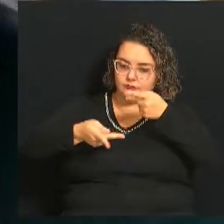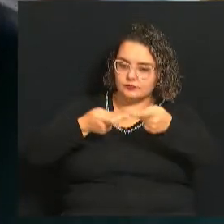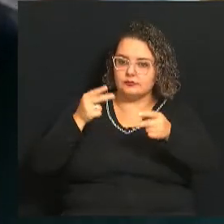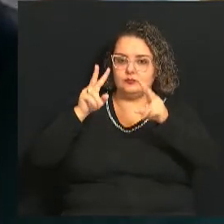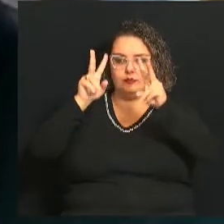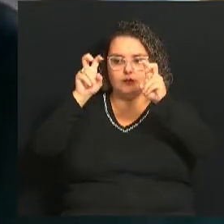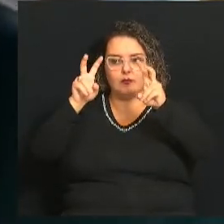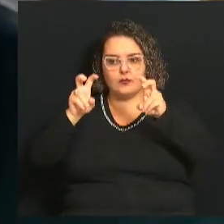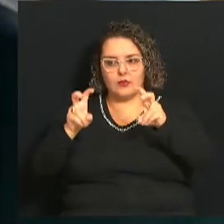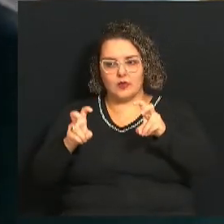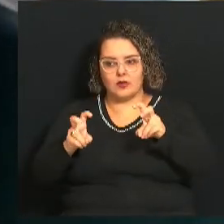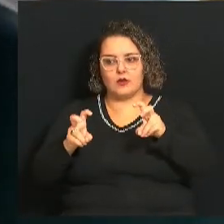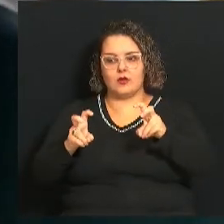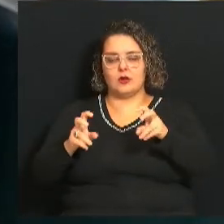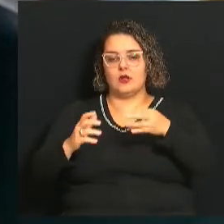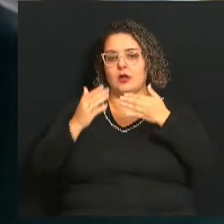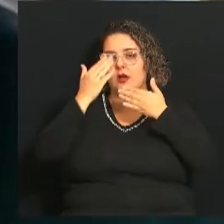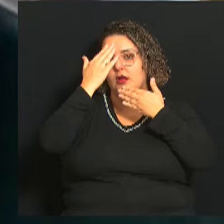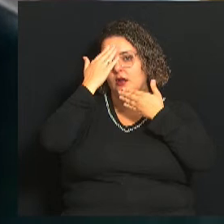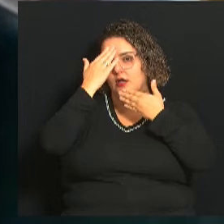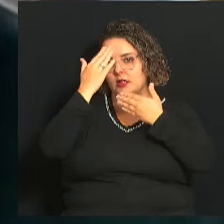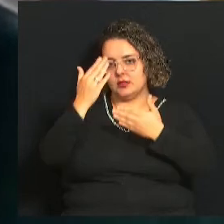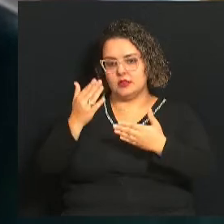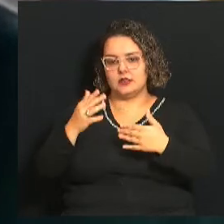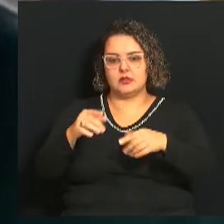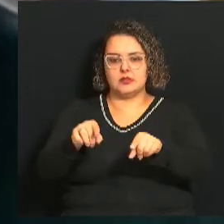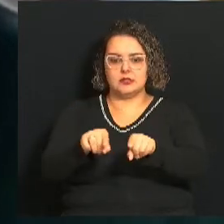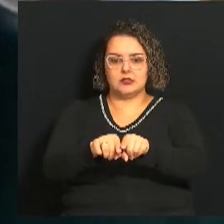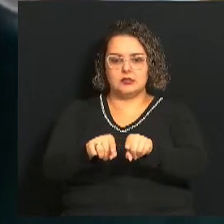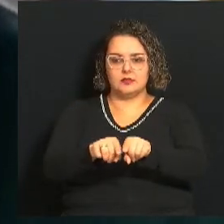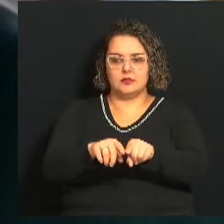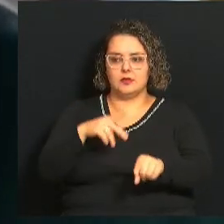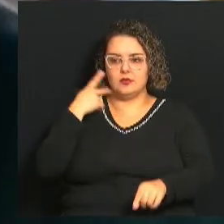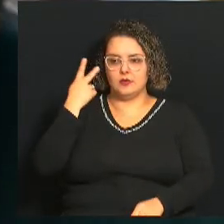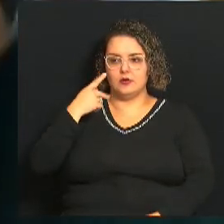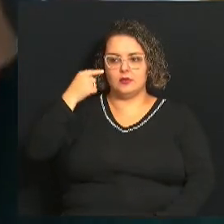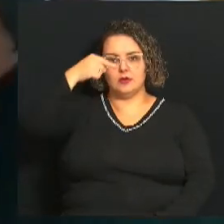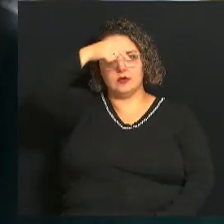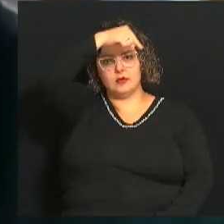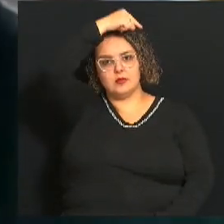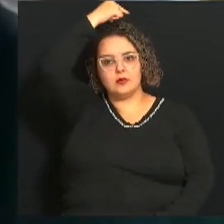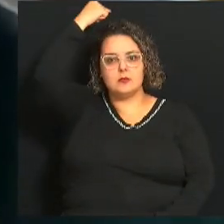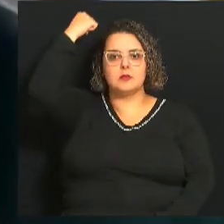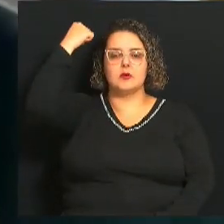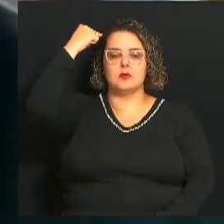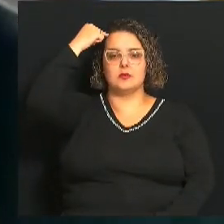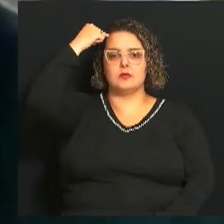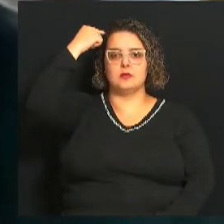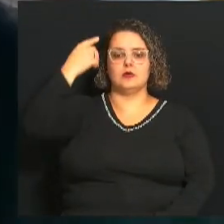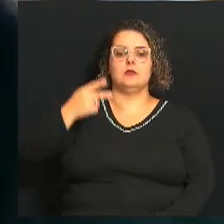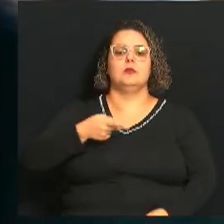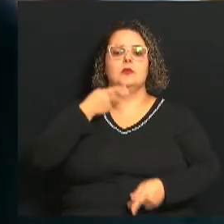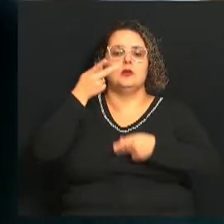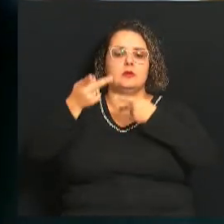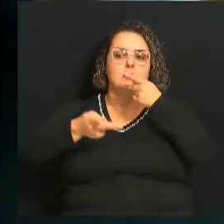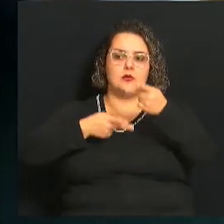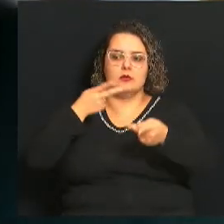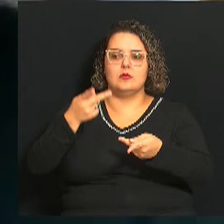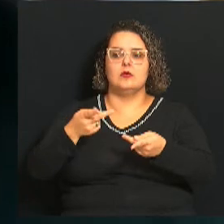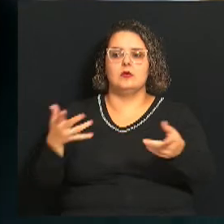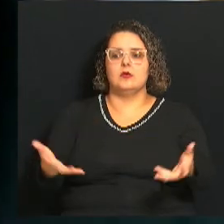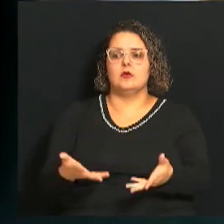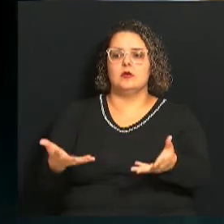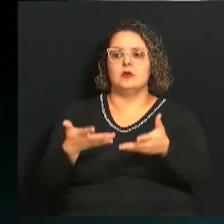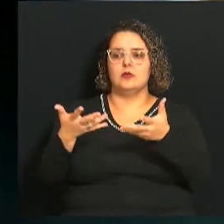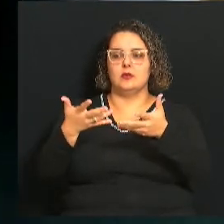tema, agradecer também ao vereador Gaspar pelas colocações e